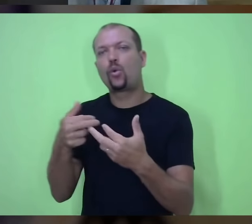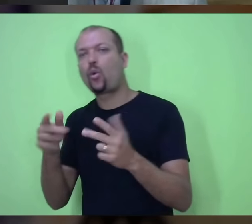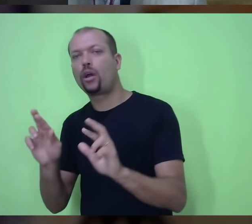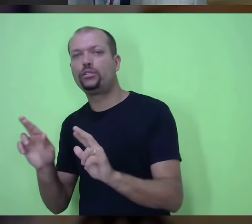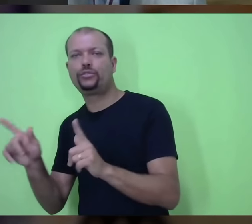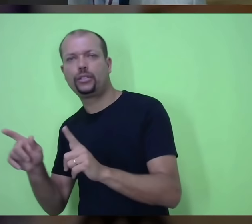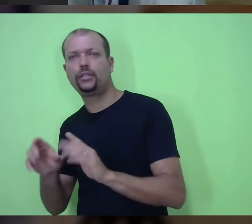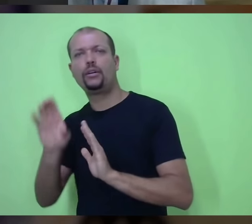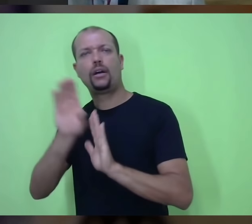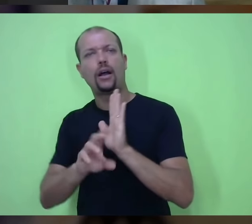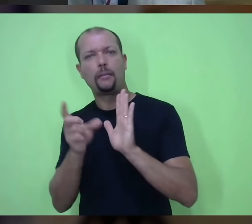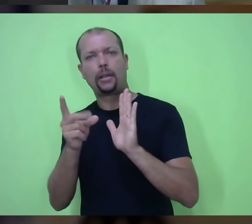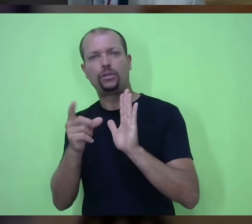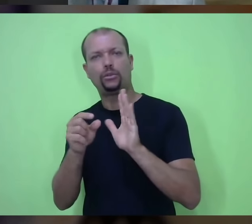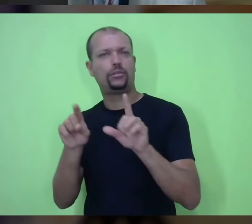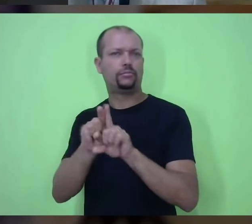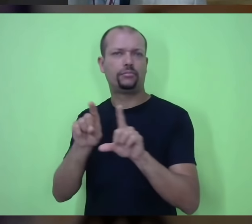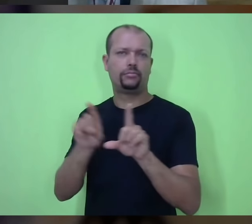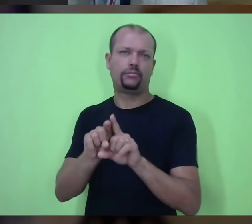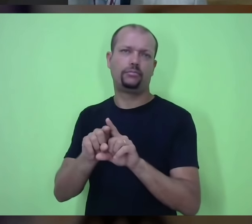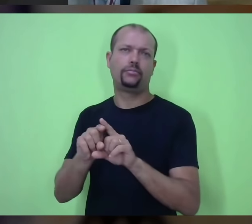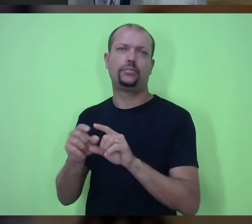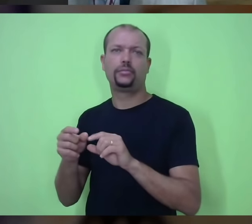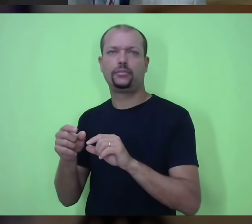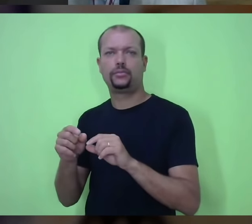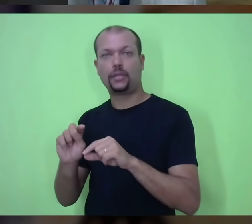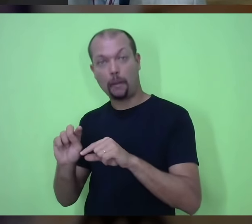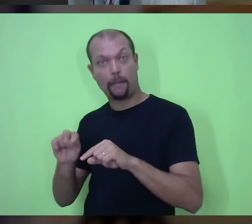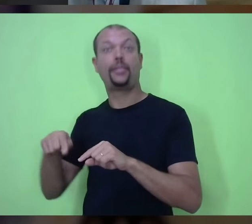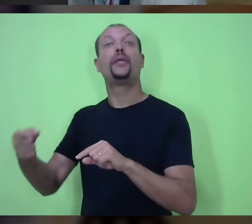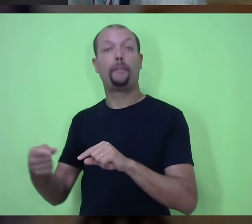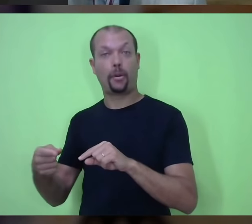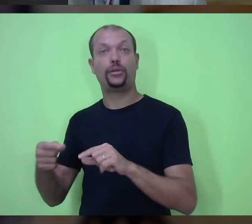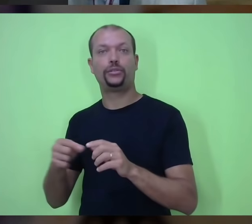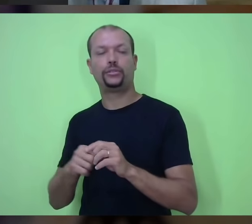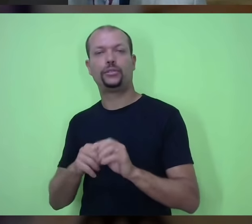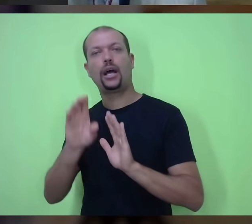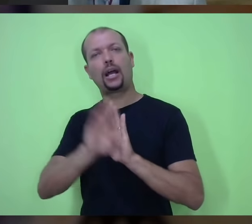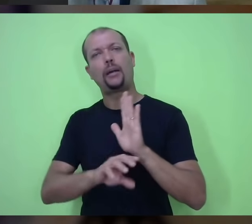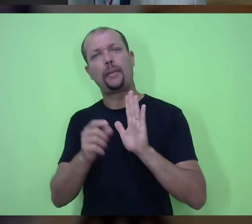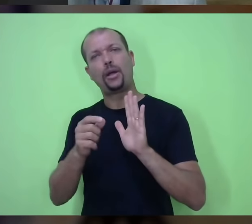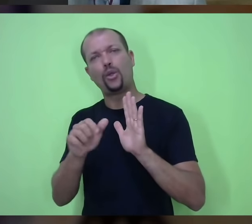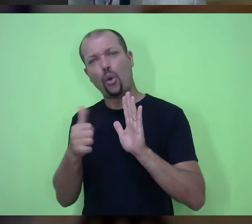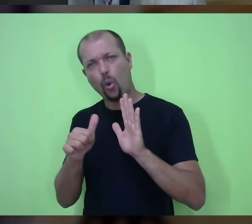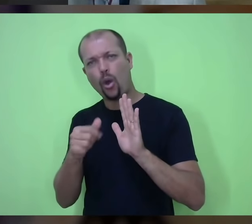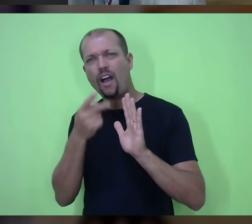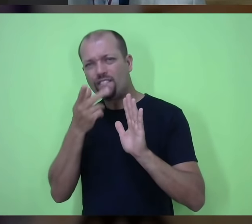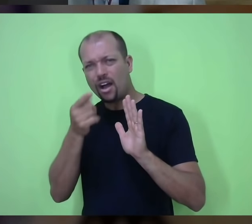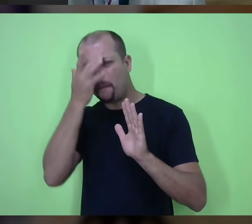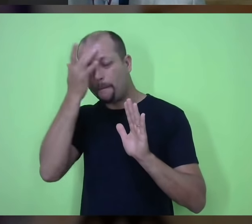o capítulo 12, obviamente, vem depois do capítulo 11. O capítulo 11 é uma galeria de pessoas que o quê?